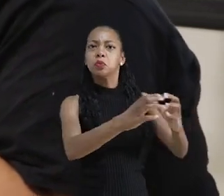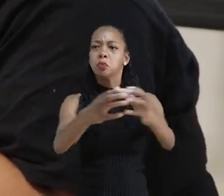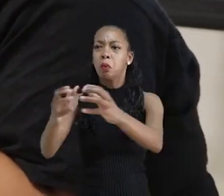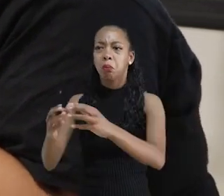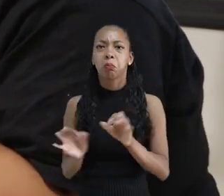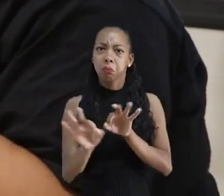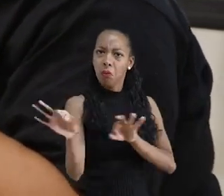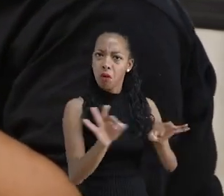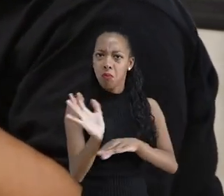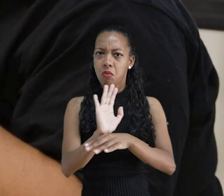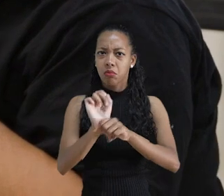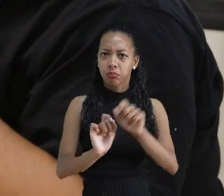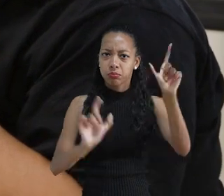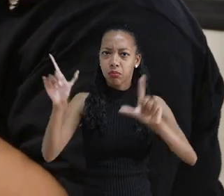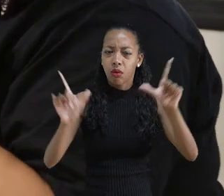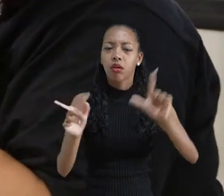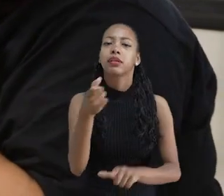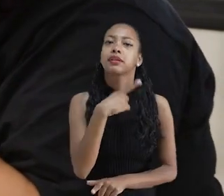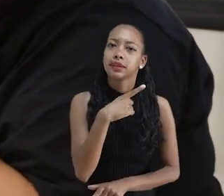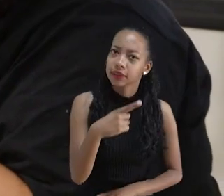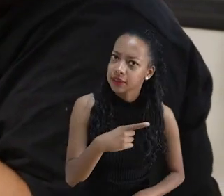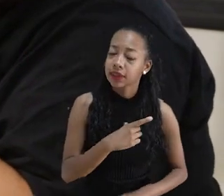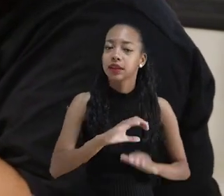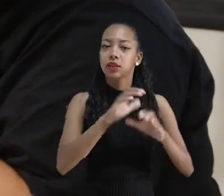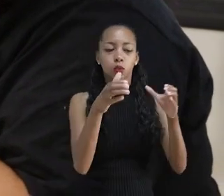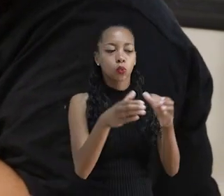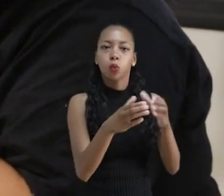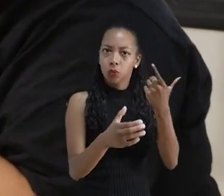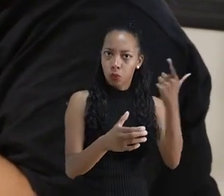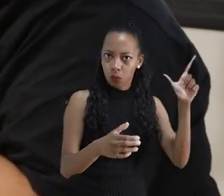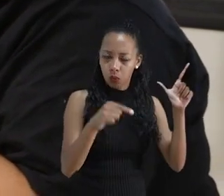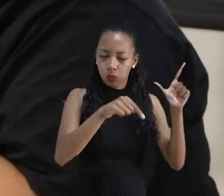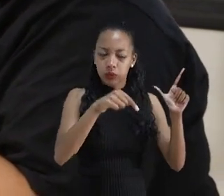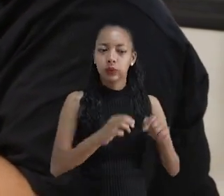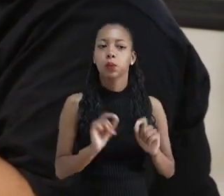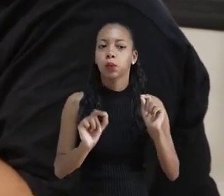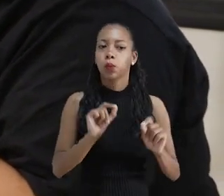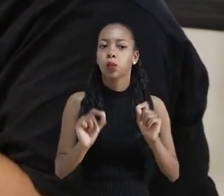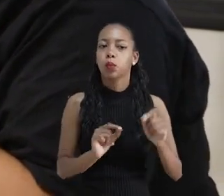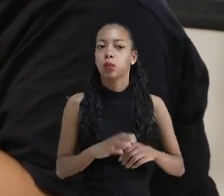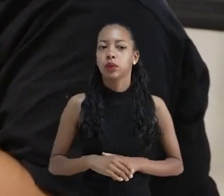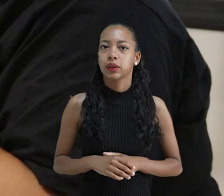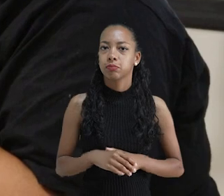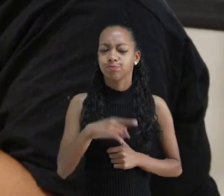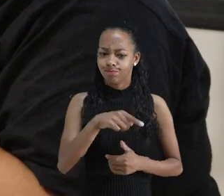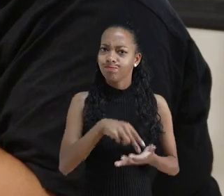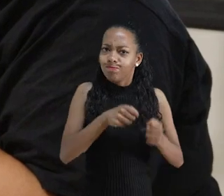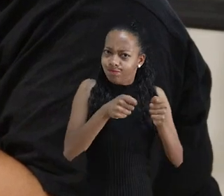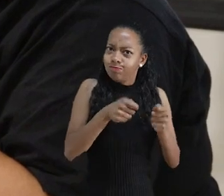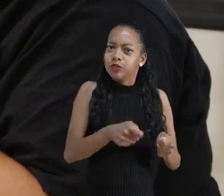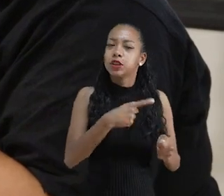né Nós temos lá também o coletivo kinof Érico que é um coletivo eh bem